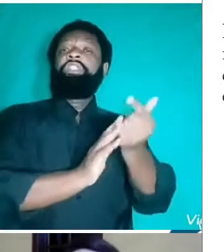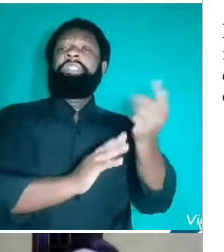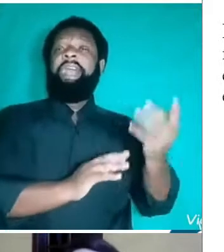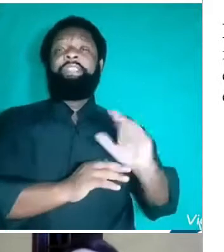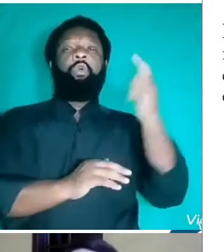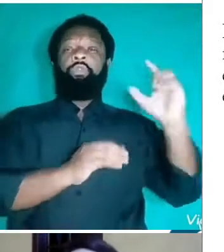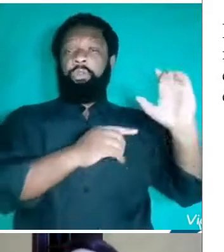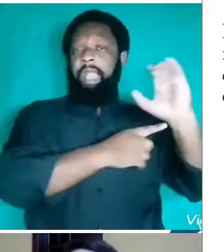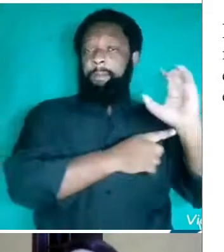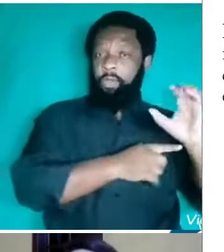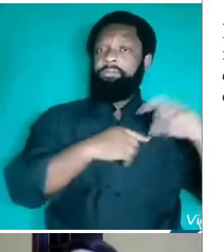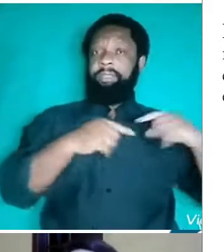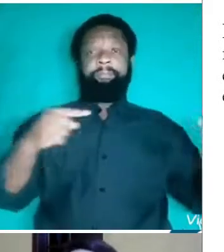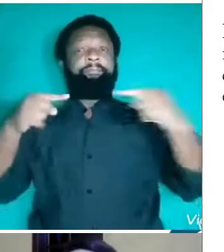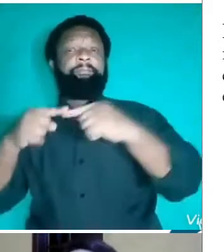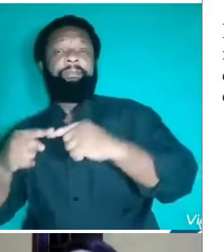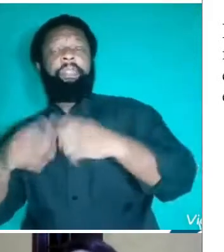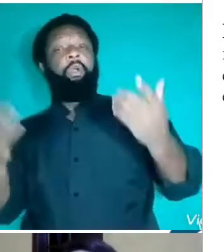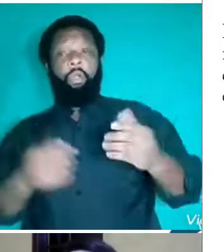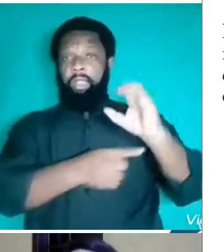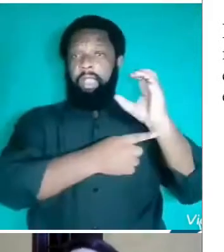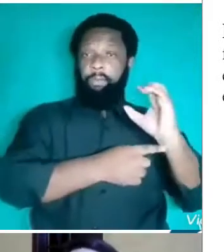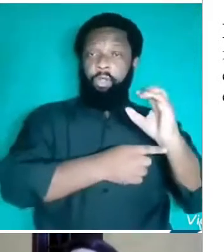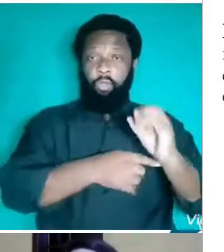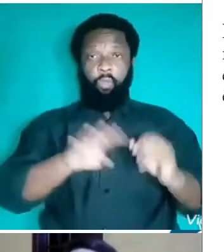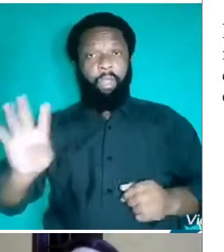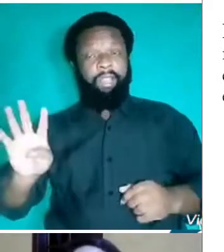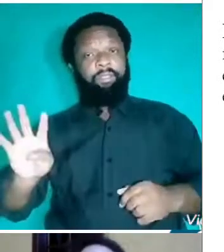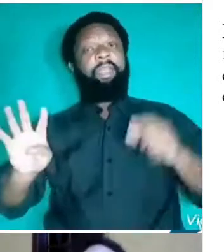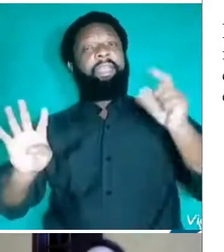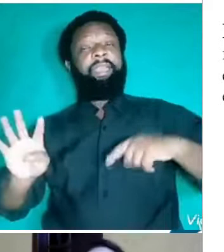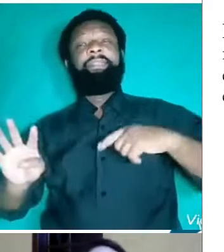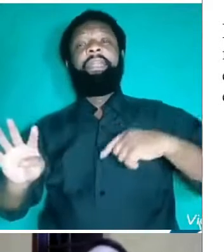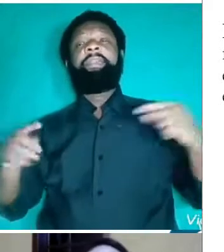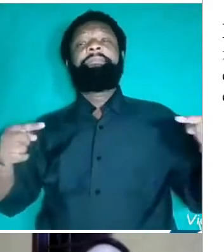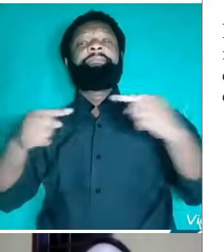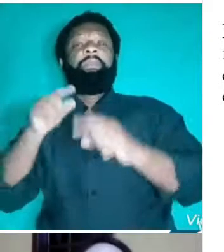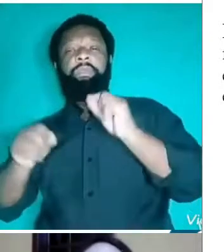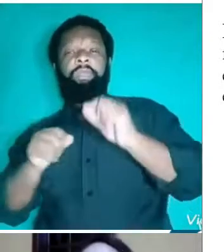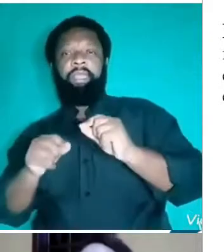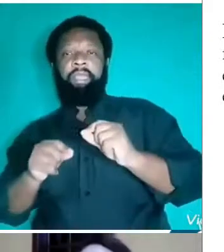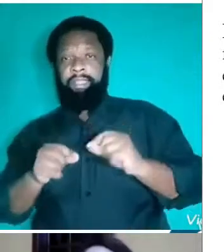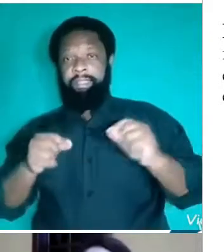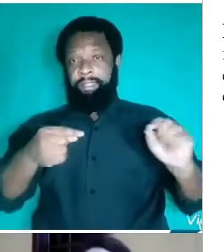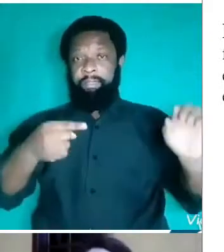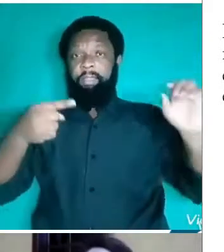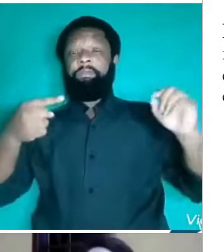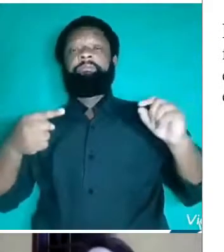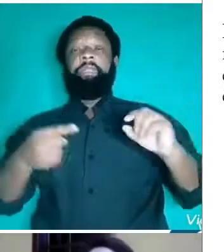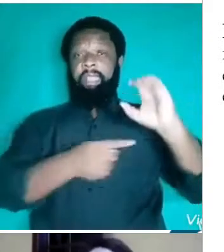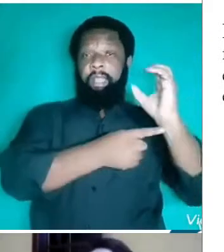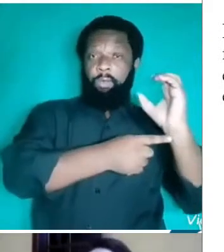a 4 outros carbonos. Então, vamos ver aí na estrutura do nanokid, aonde a gente tem